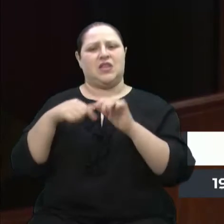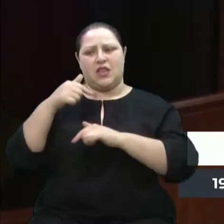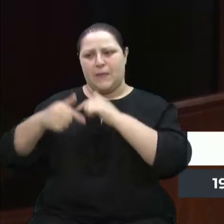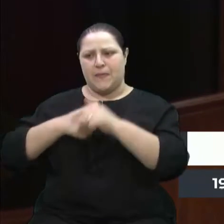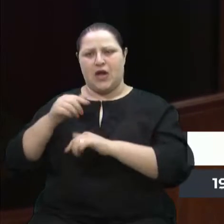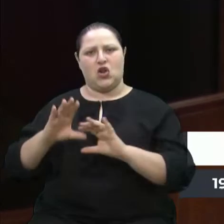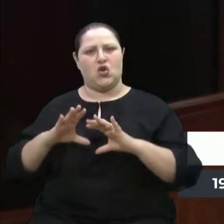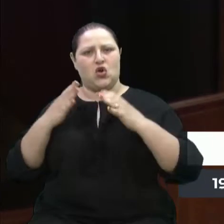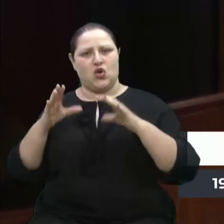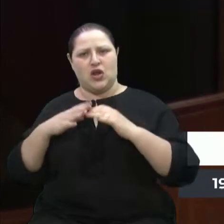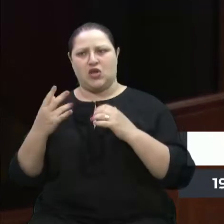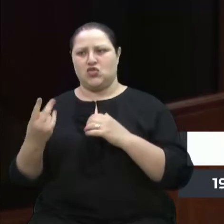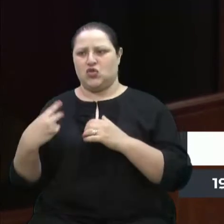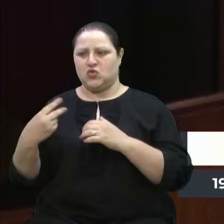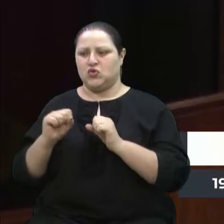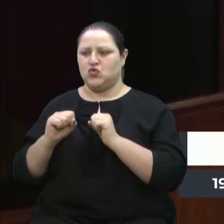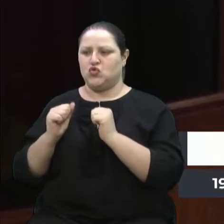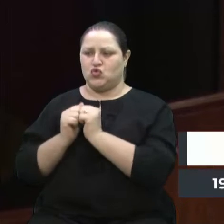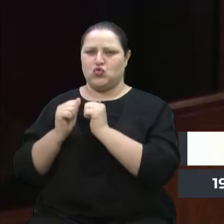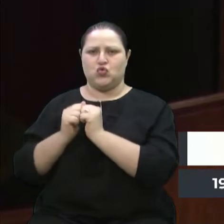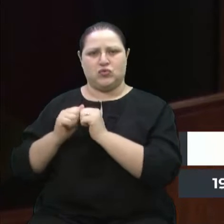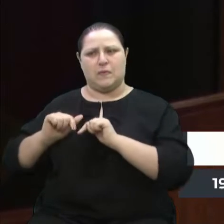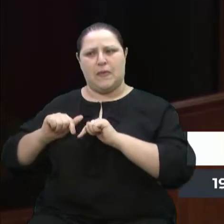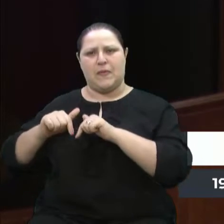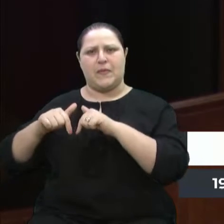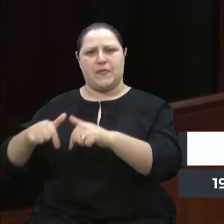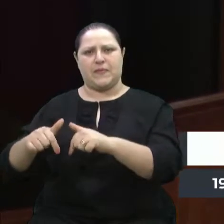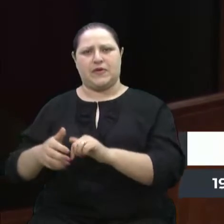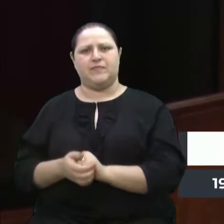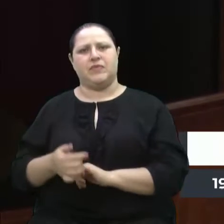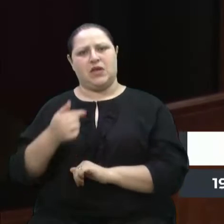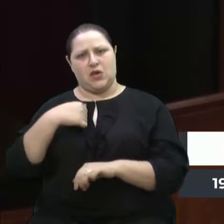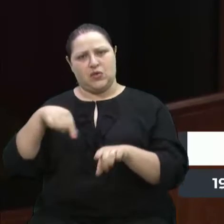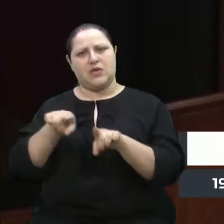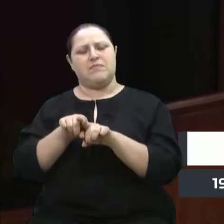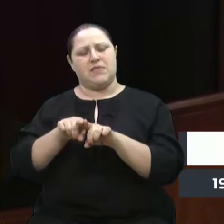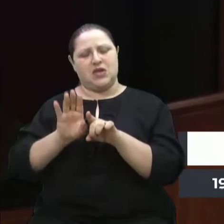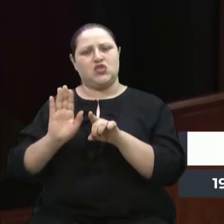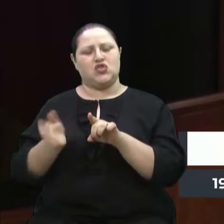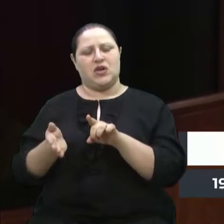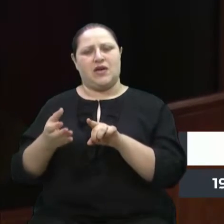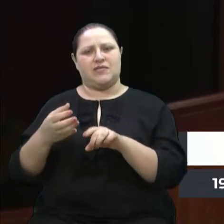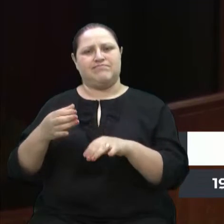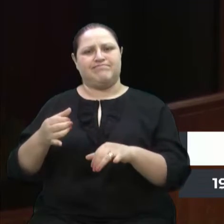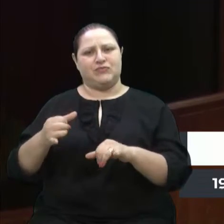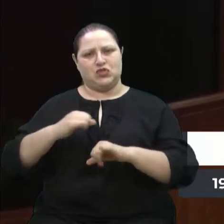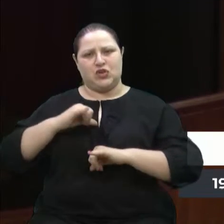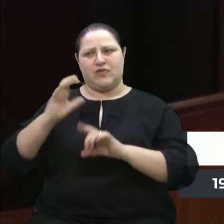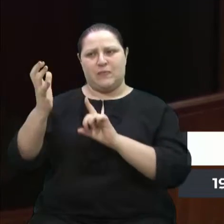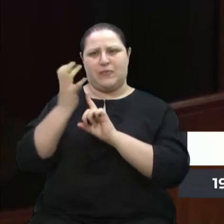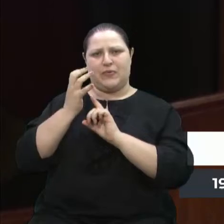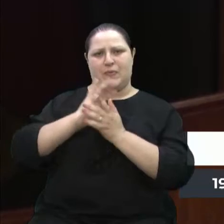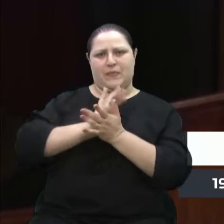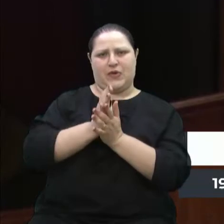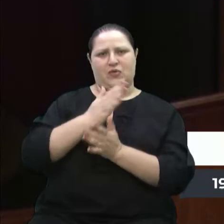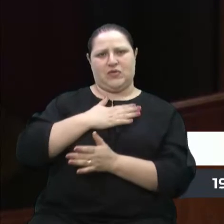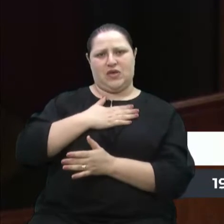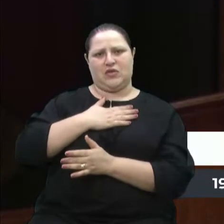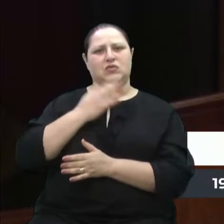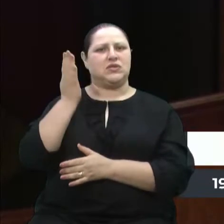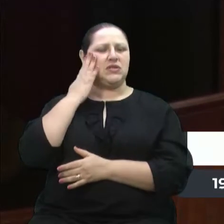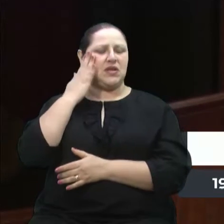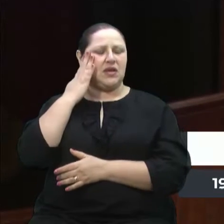gente está juntas nessa luta. Também sofri esse preconceito e sei das dificuldades, e